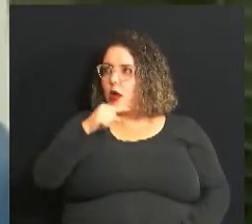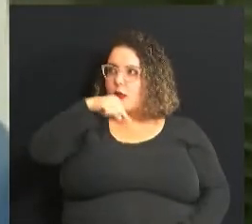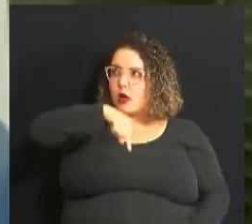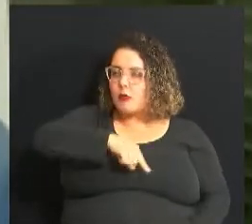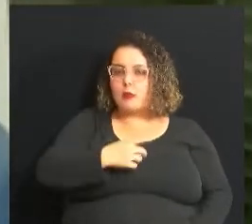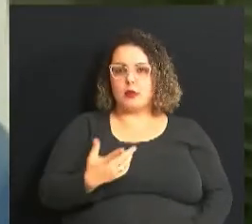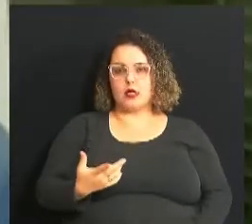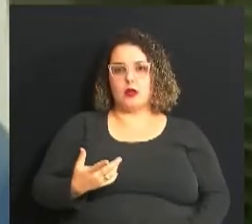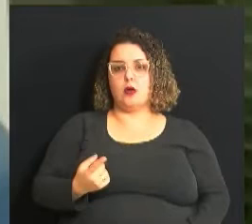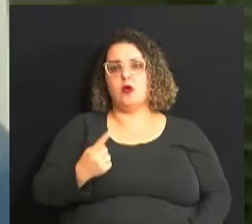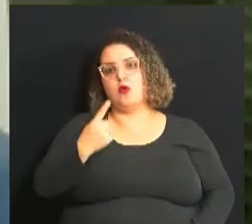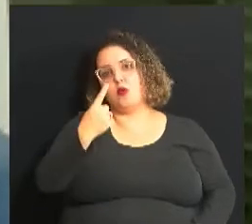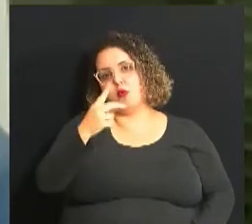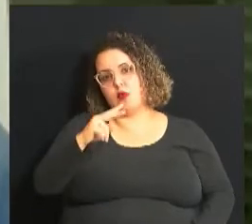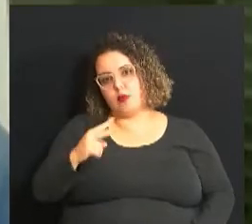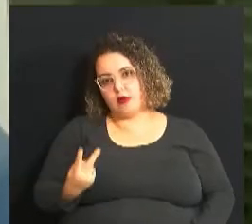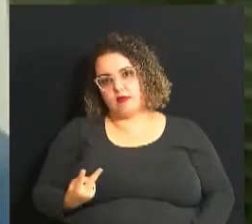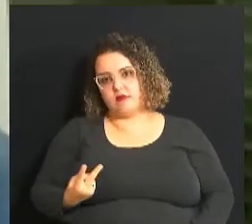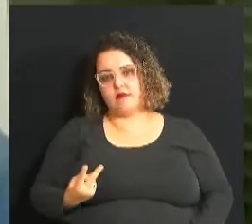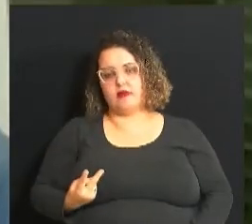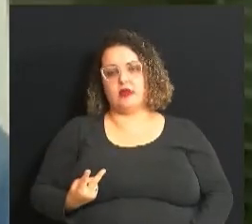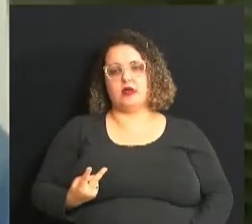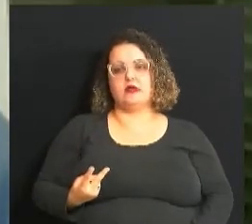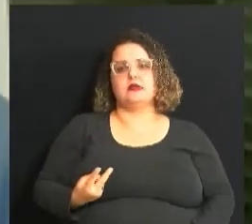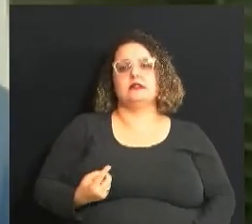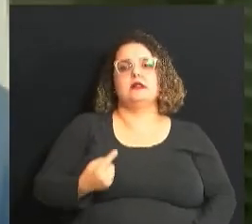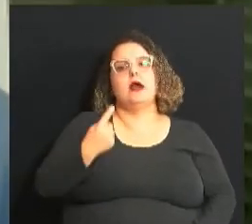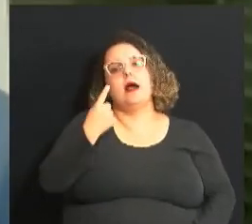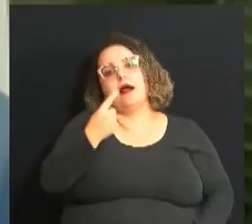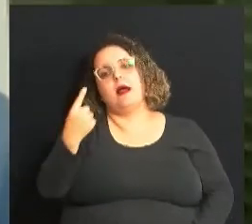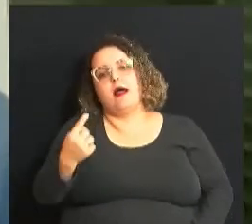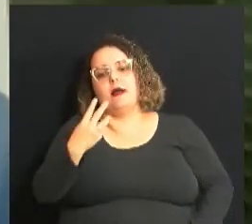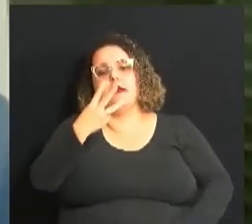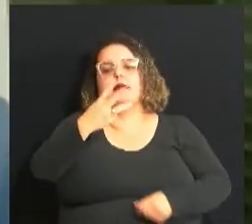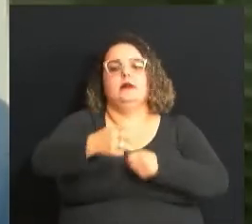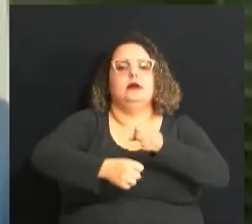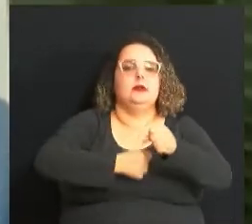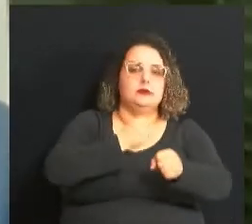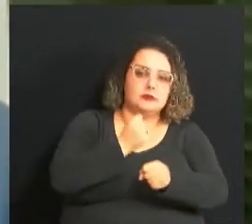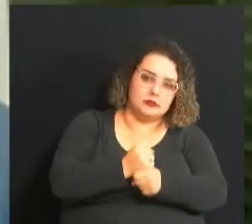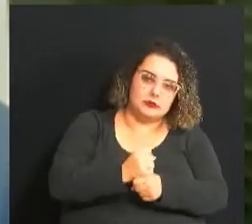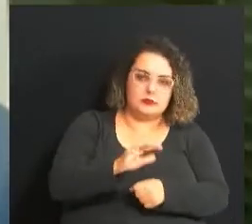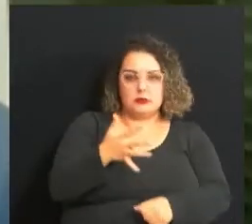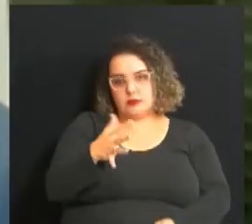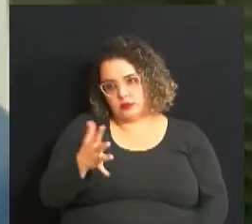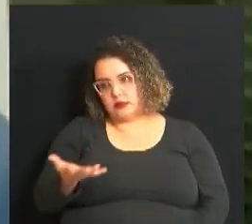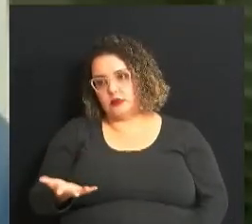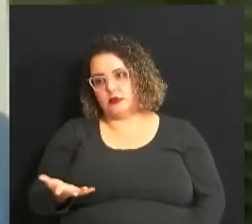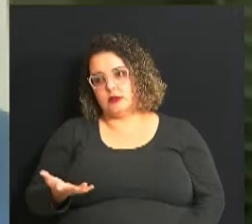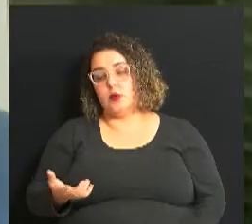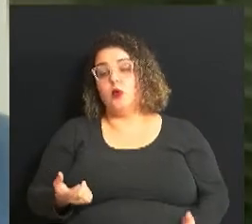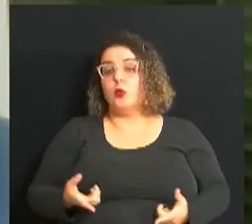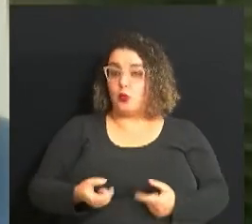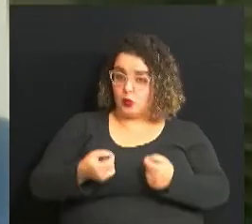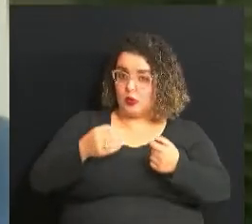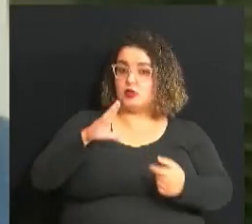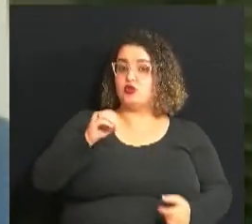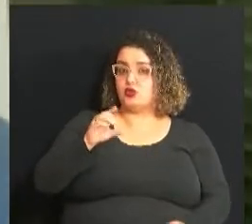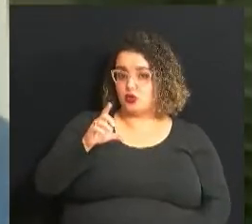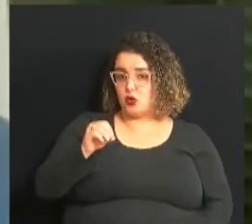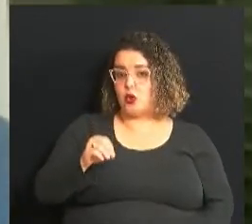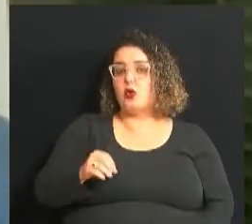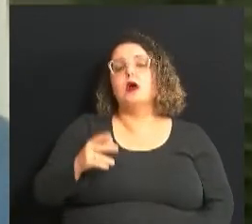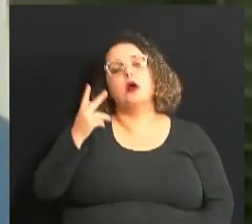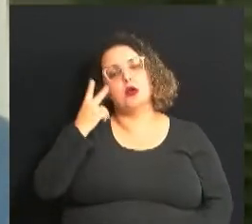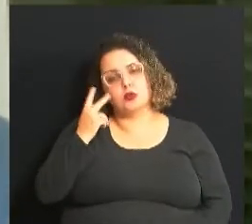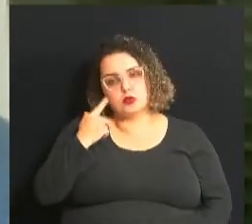diagnóstico precoce, a gente vai tendo um tratamento mais adequado. Então, o câncer de colo, ele é, sim, muito frequente, tanto no homem quanto na